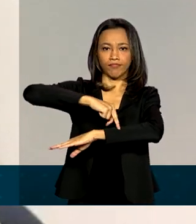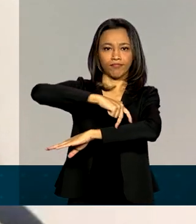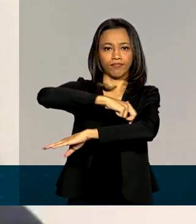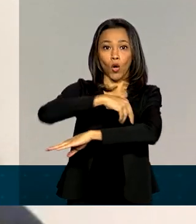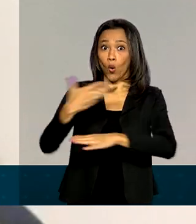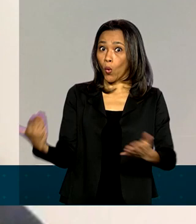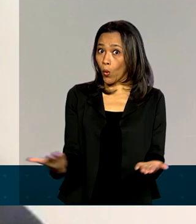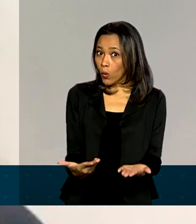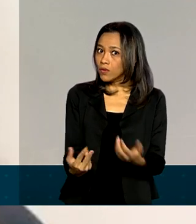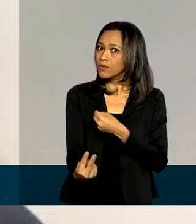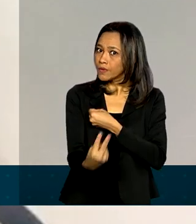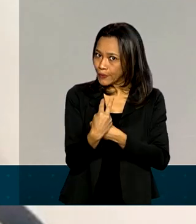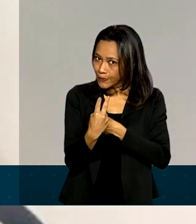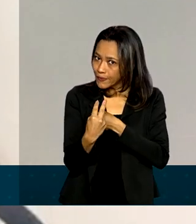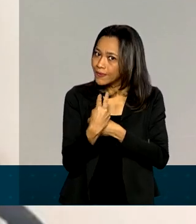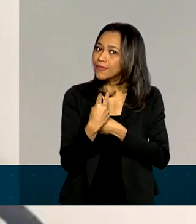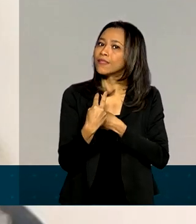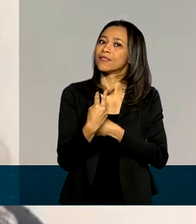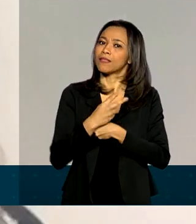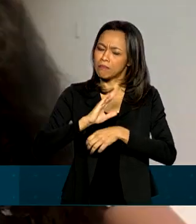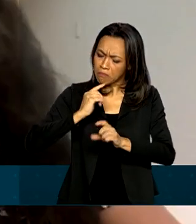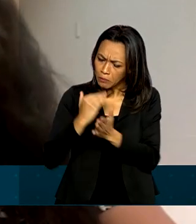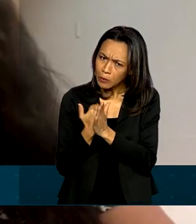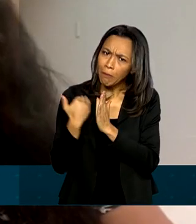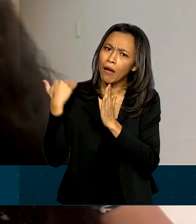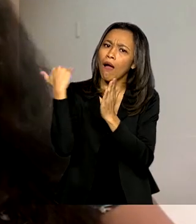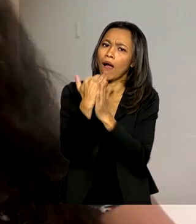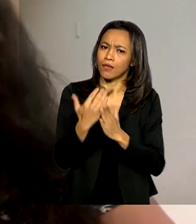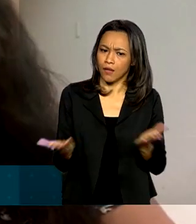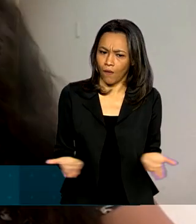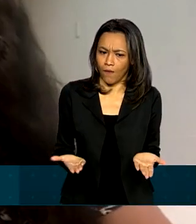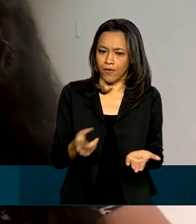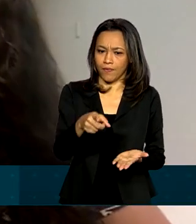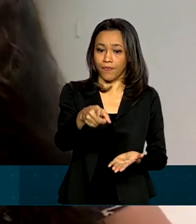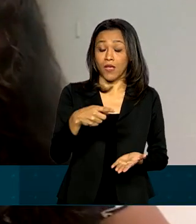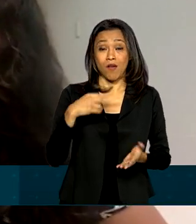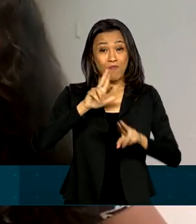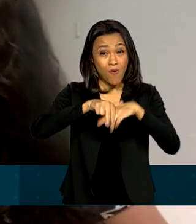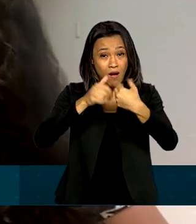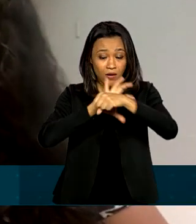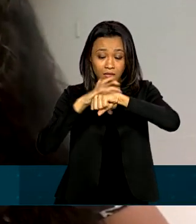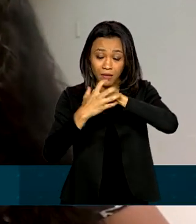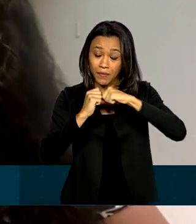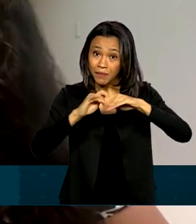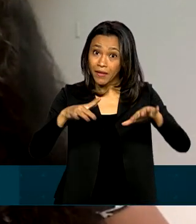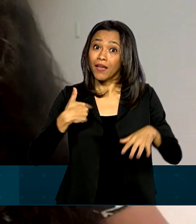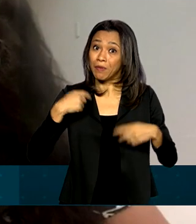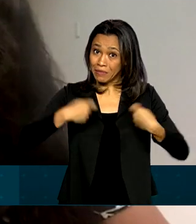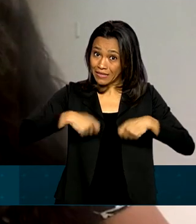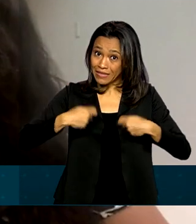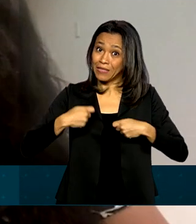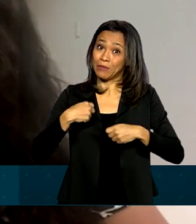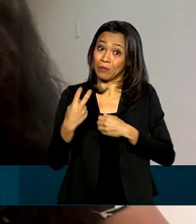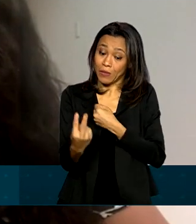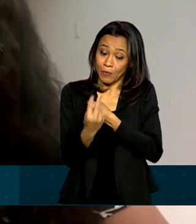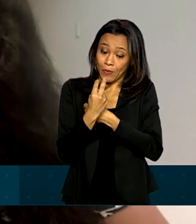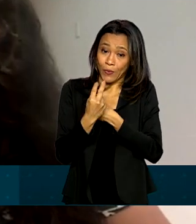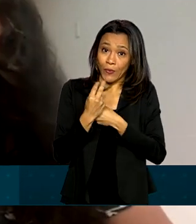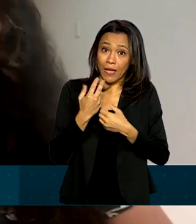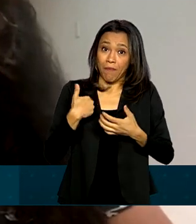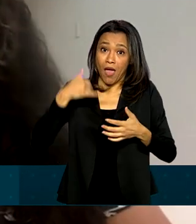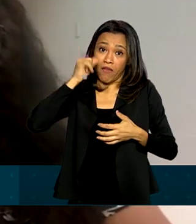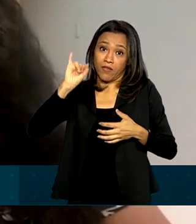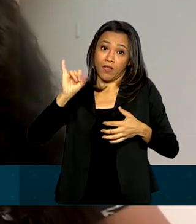se cuida e agora ainda mais. Agora com pandemia, eu realmente tenho que me cuidar mais para não aumentar meu peso.